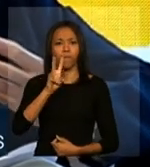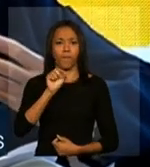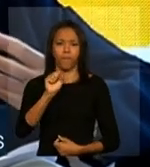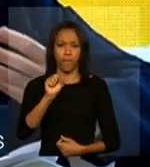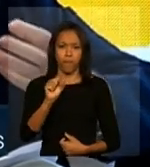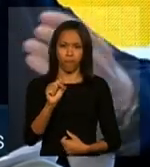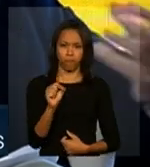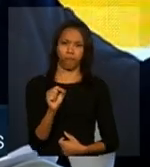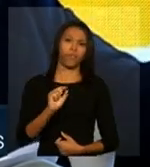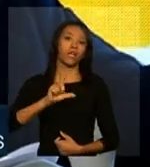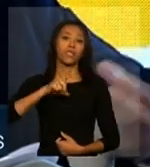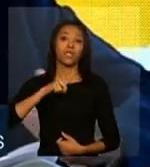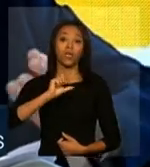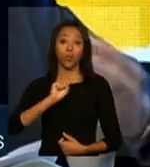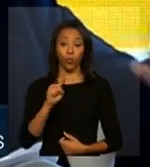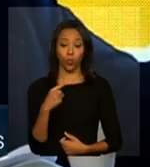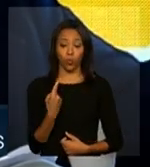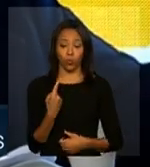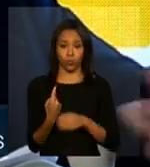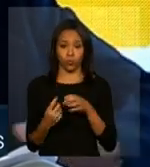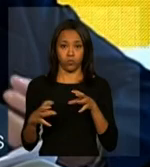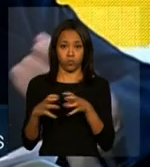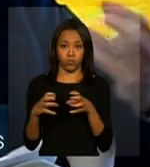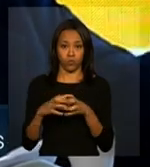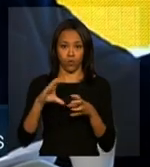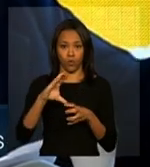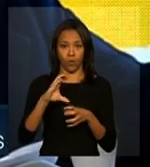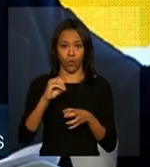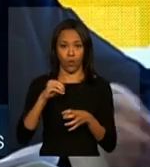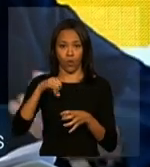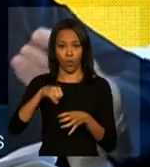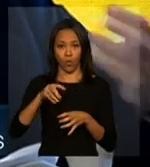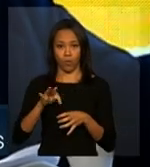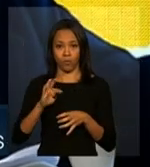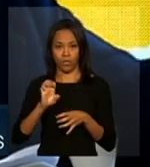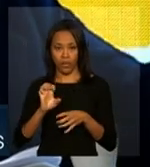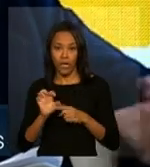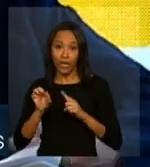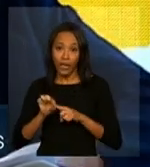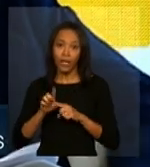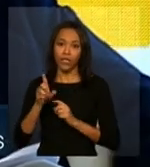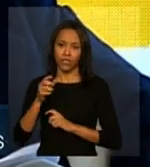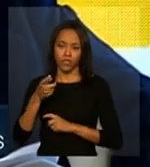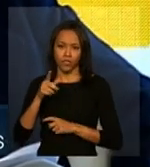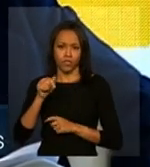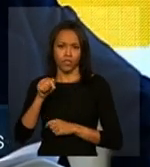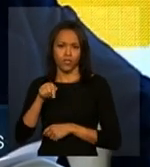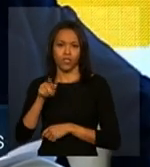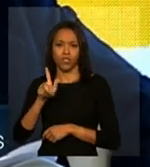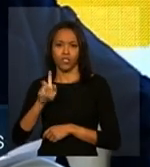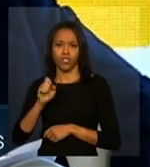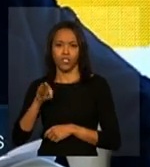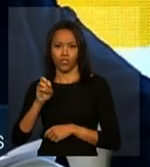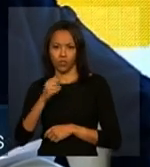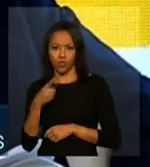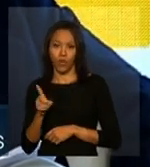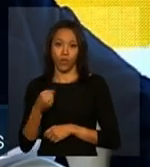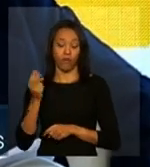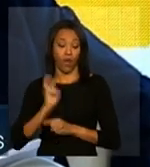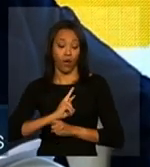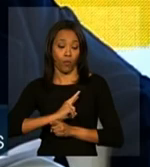à existência de um comitê gestor que coordena o programa a partir